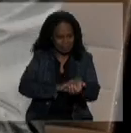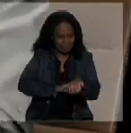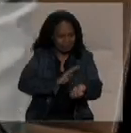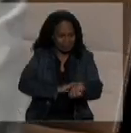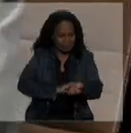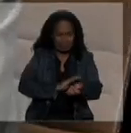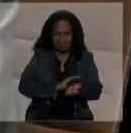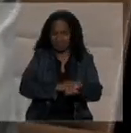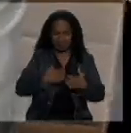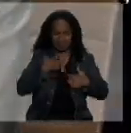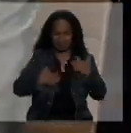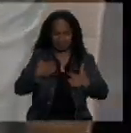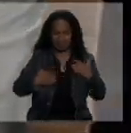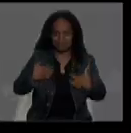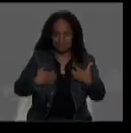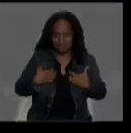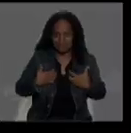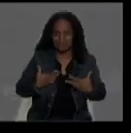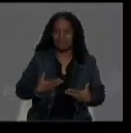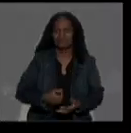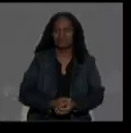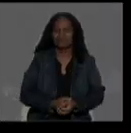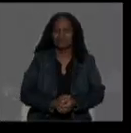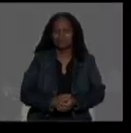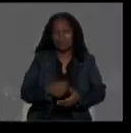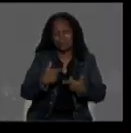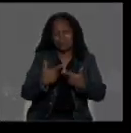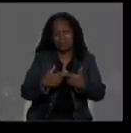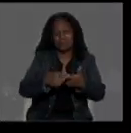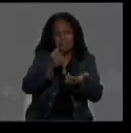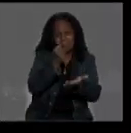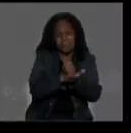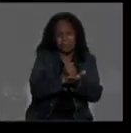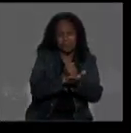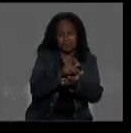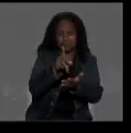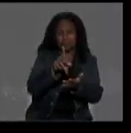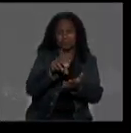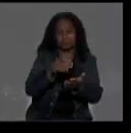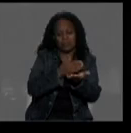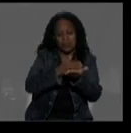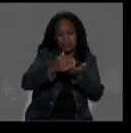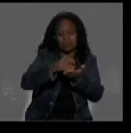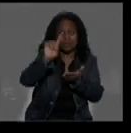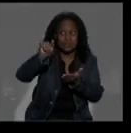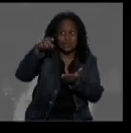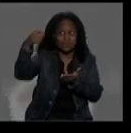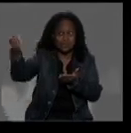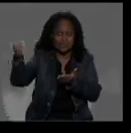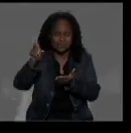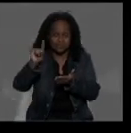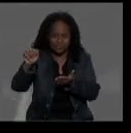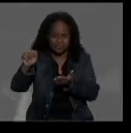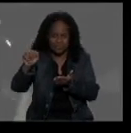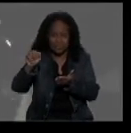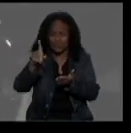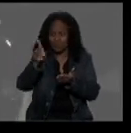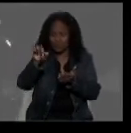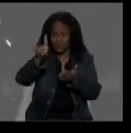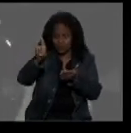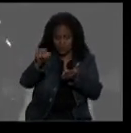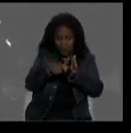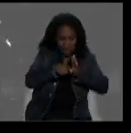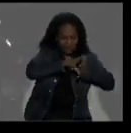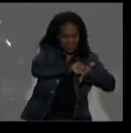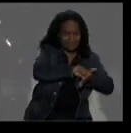ritmo nosso, Vamos né? lá, vamos lá. Estava marcado para começar num dia. E eu, com muita vontade de fazer logo, fui no